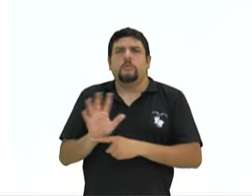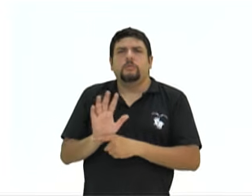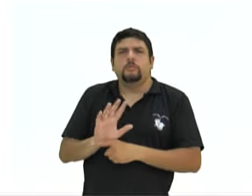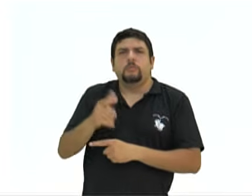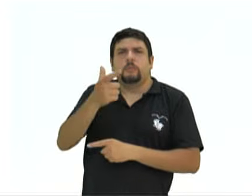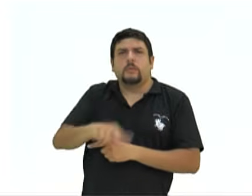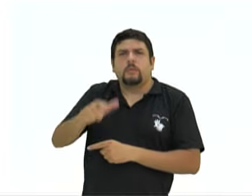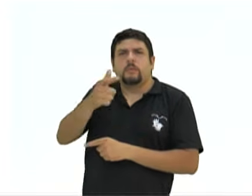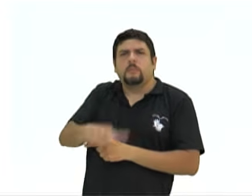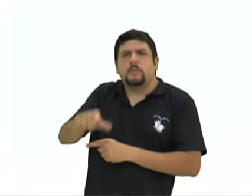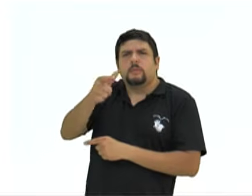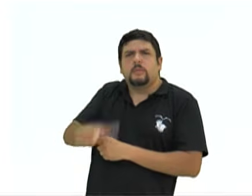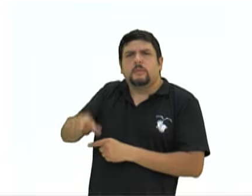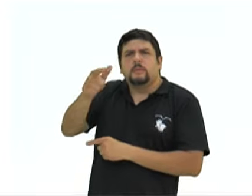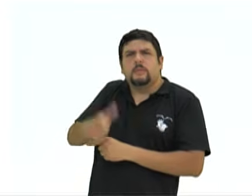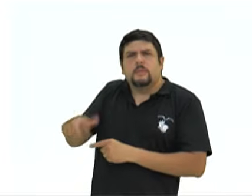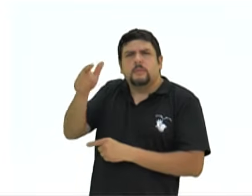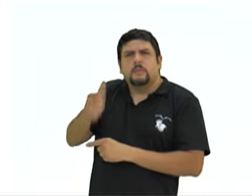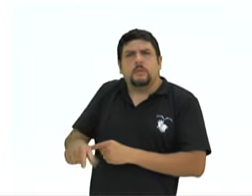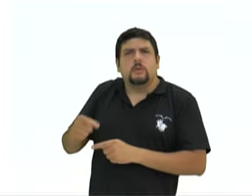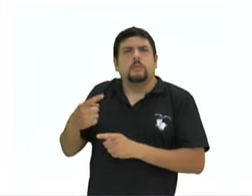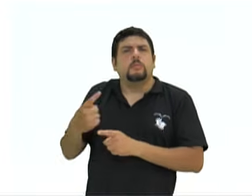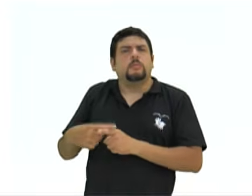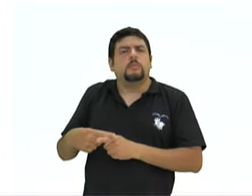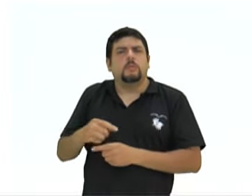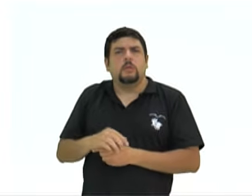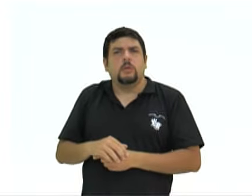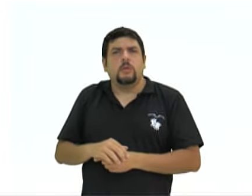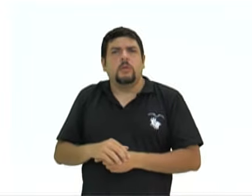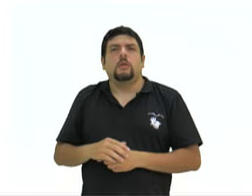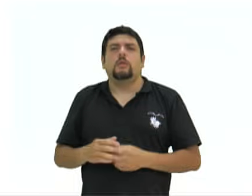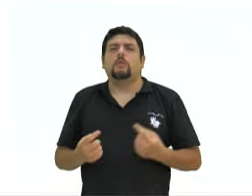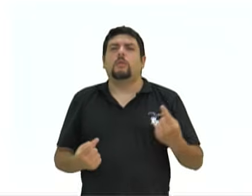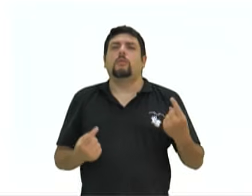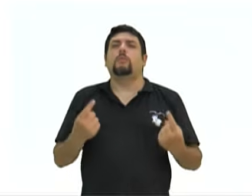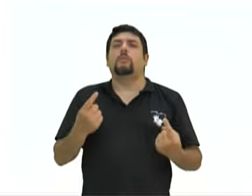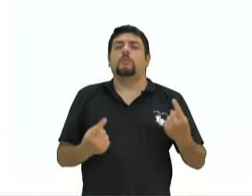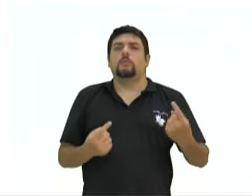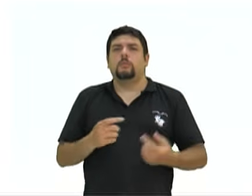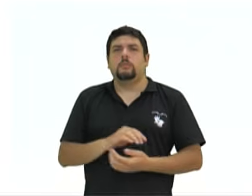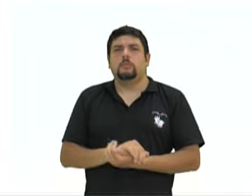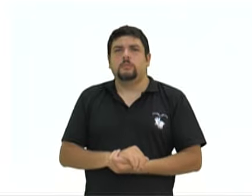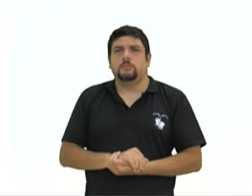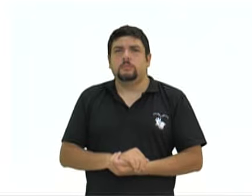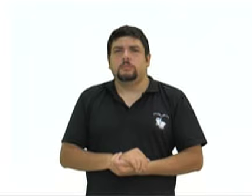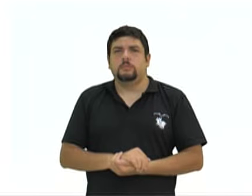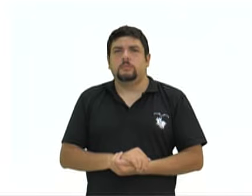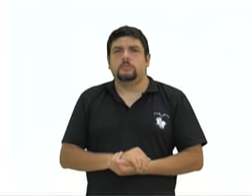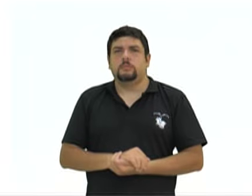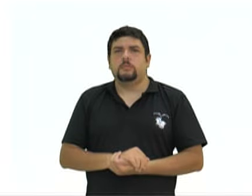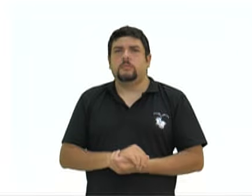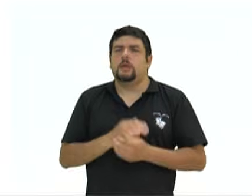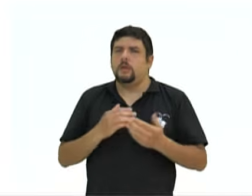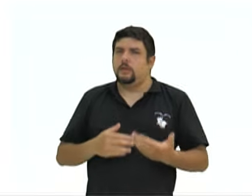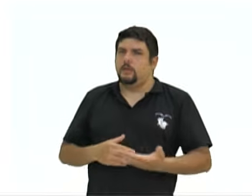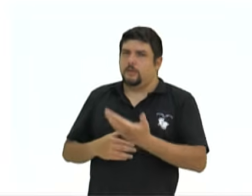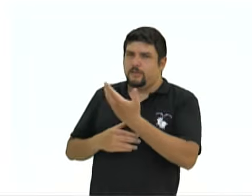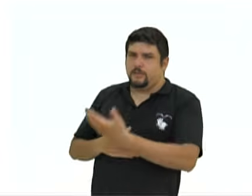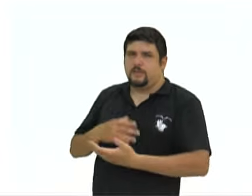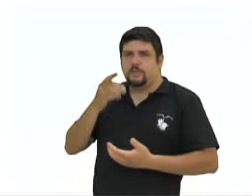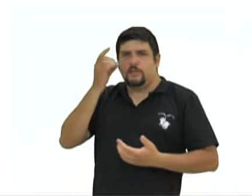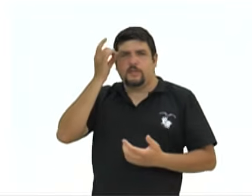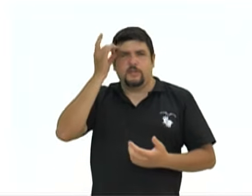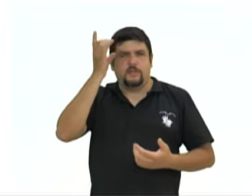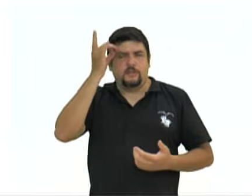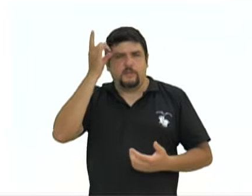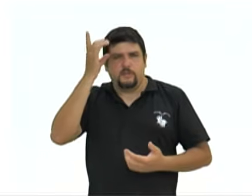processo com copyright e a garantia dos direitos dos produtores ou o surgimento dos filmes coloridos? Qual é? Essa tá muito fácil, que eu vou fazer